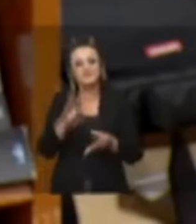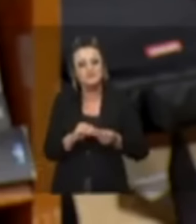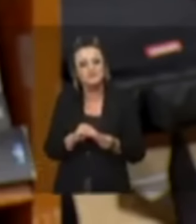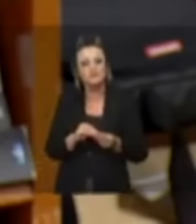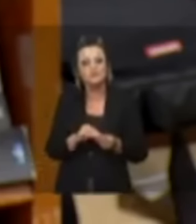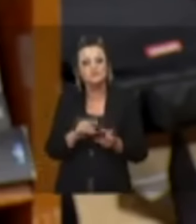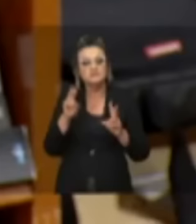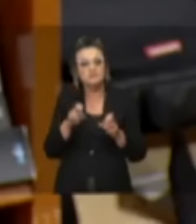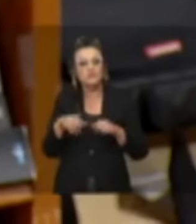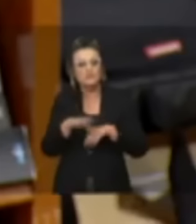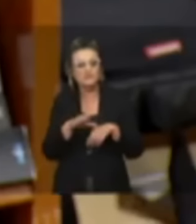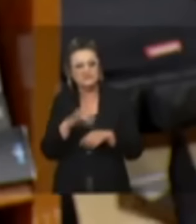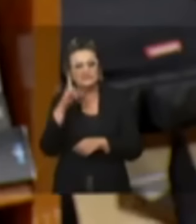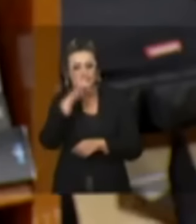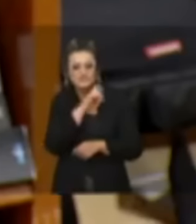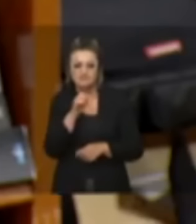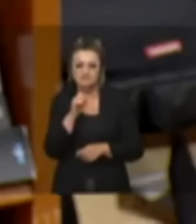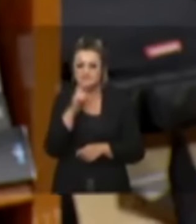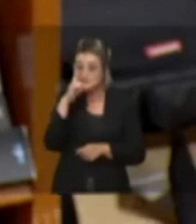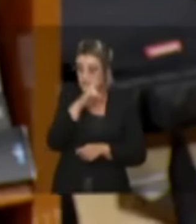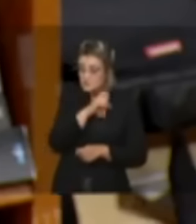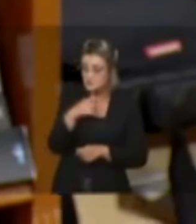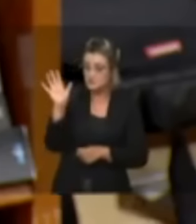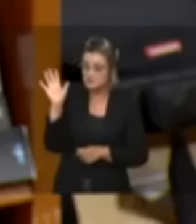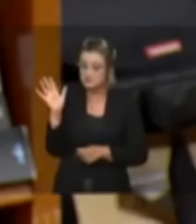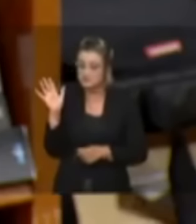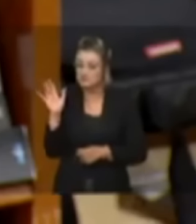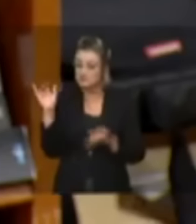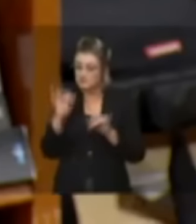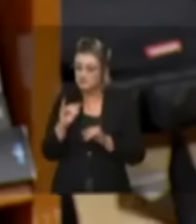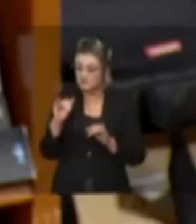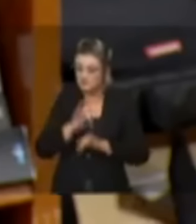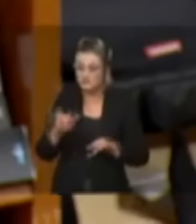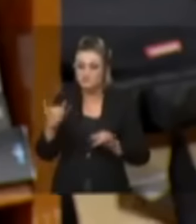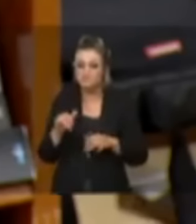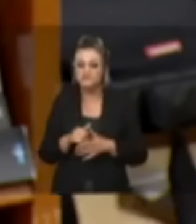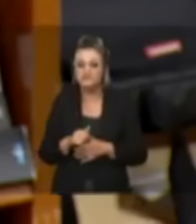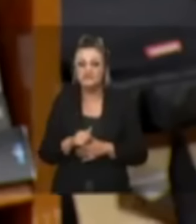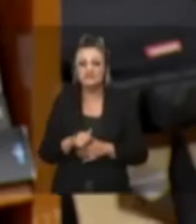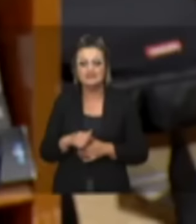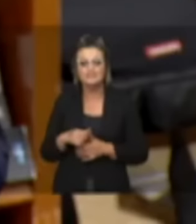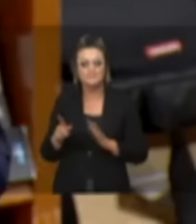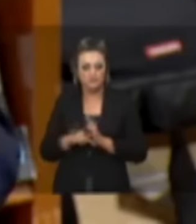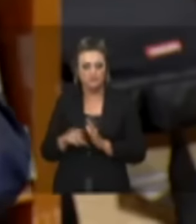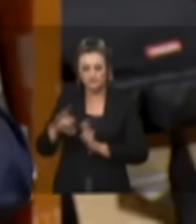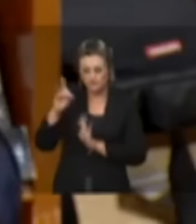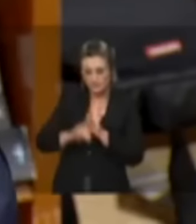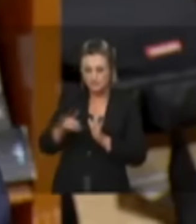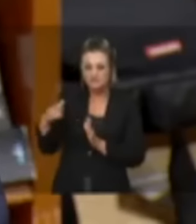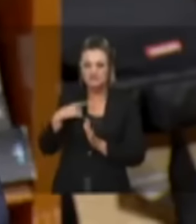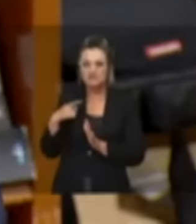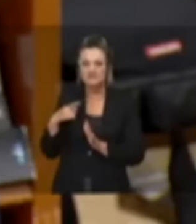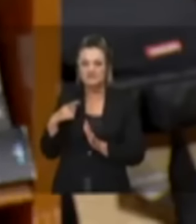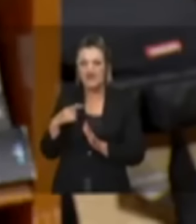constitucional mais delicada que nós estamos aqui eh discutindo em teoria do direito existe existem chamados